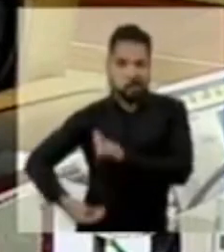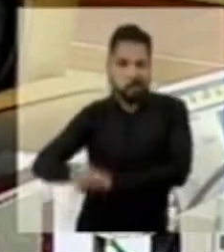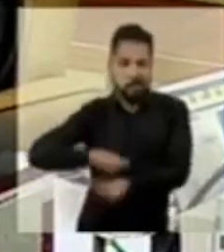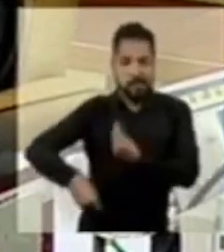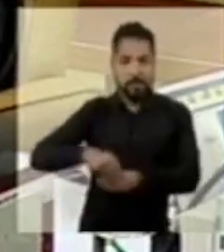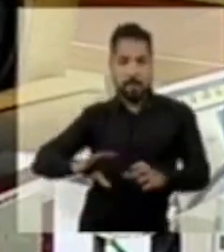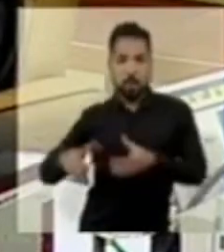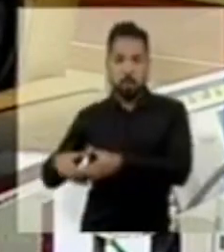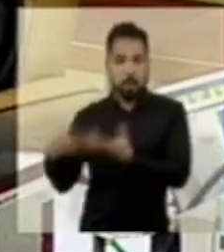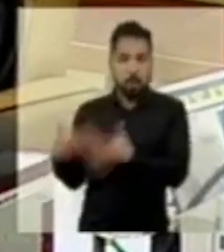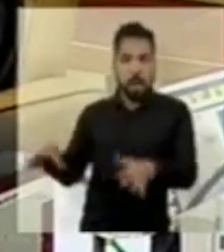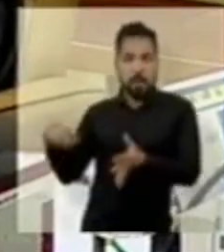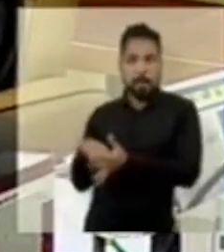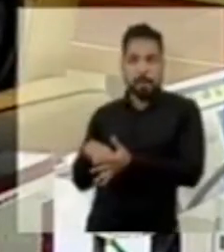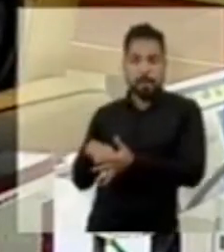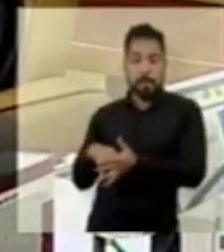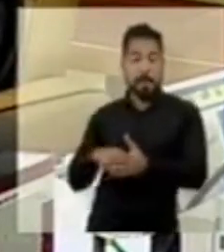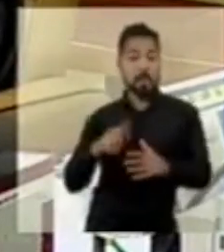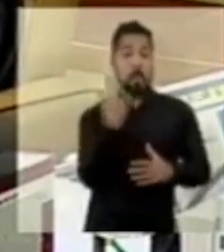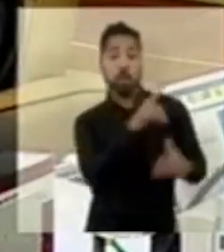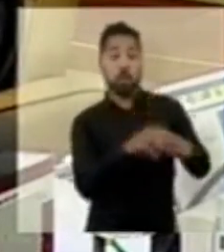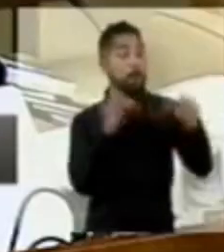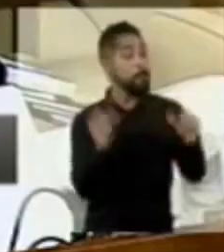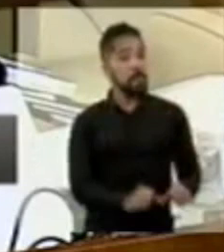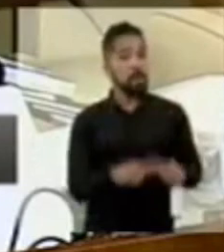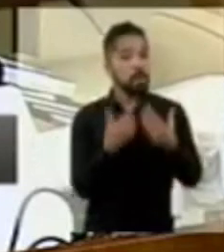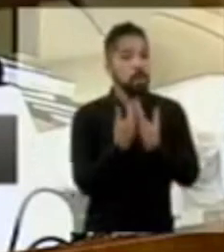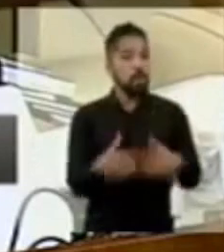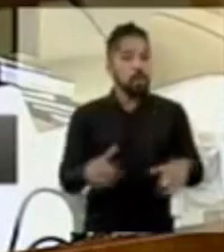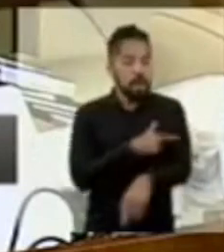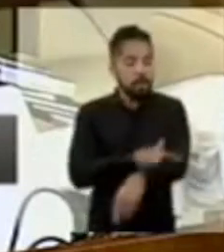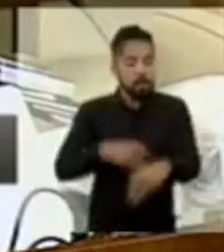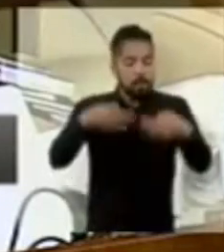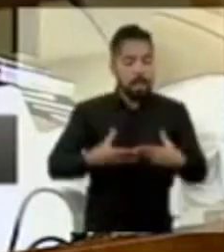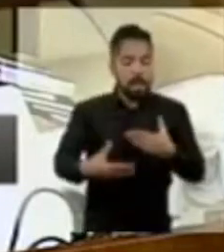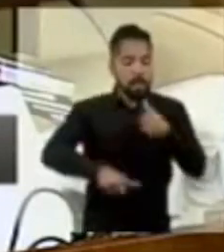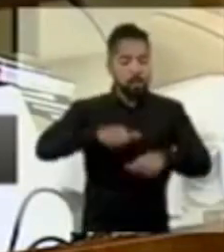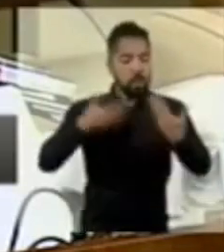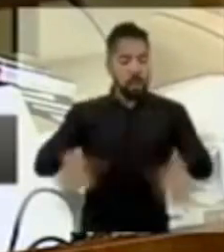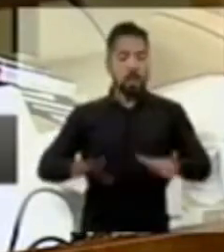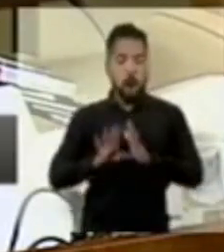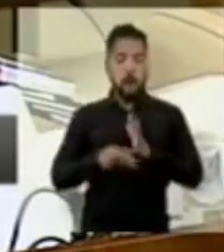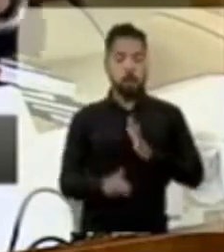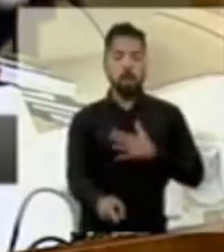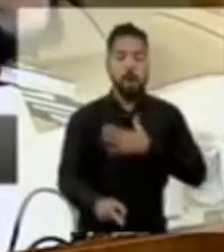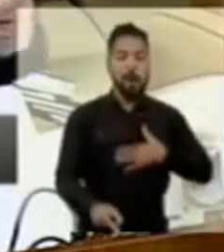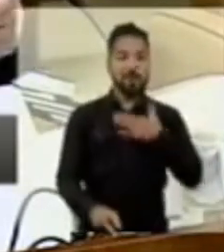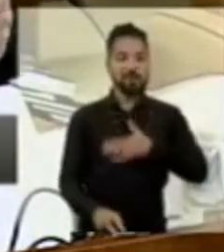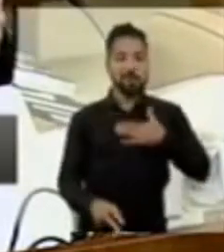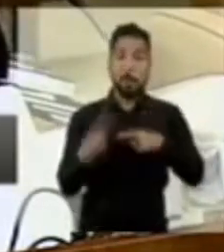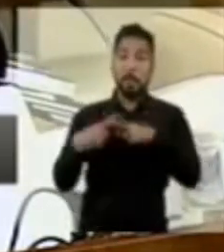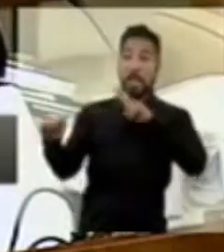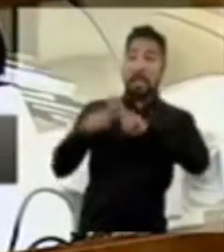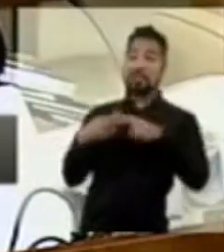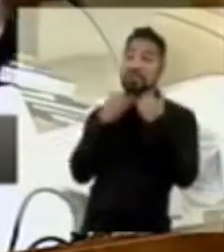os que não querem ser punidos mas ao lote pior dos que não querem ficar honestas nem daqui pra frente e portanto apesar